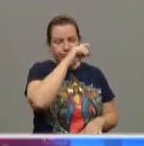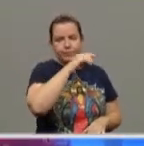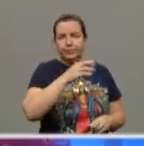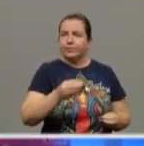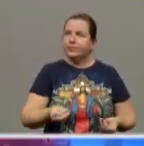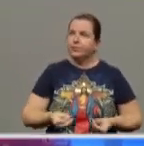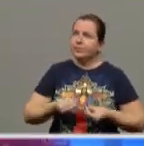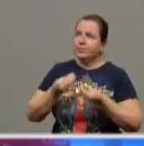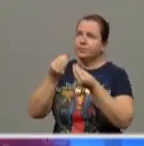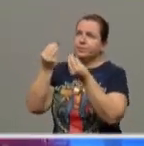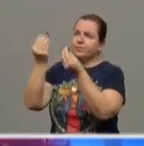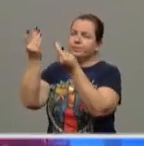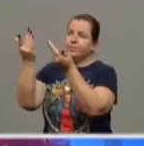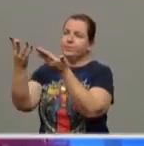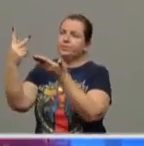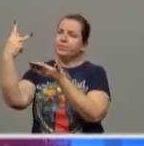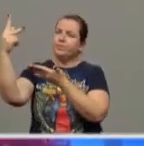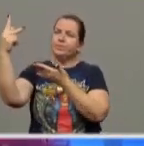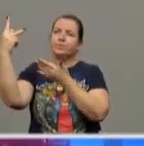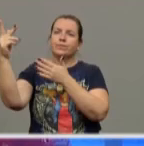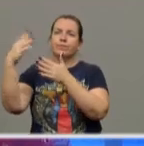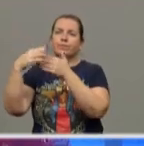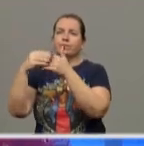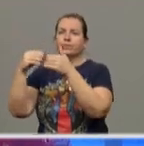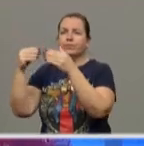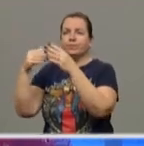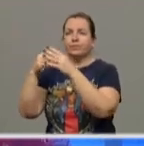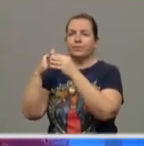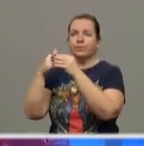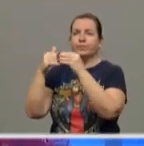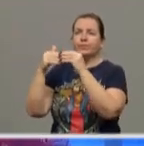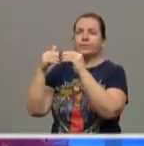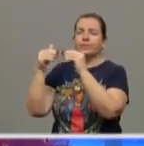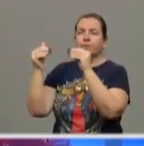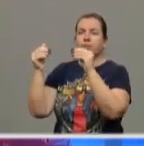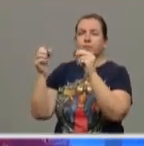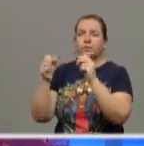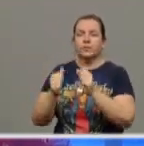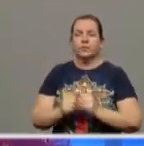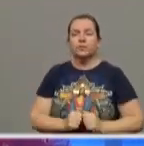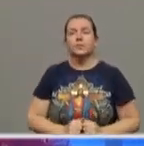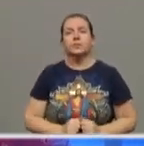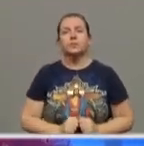eu entrego em tuas mãos.